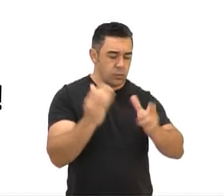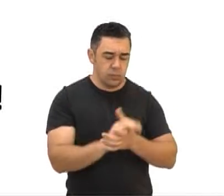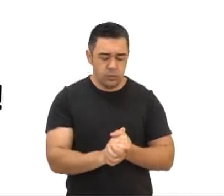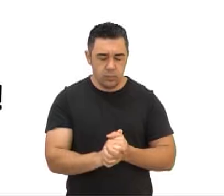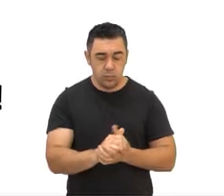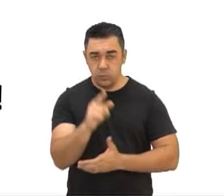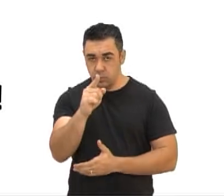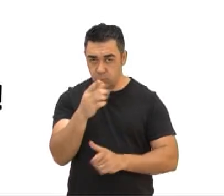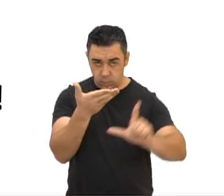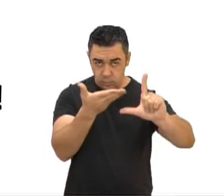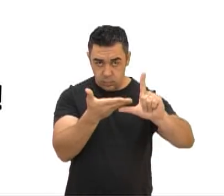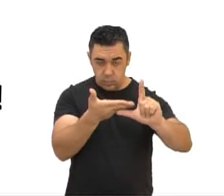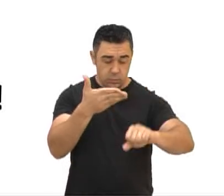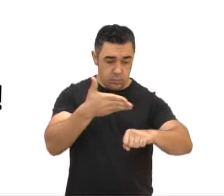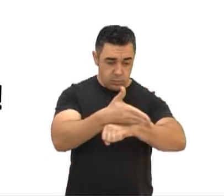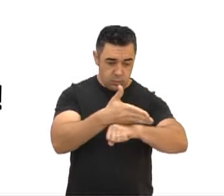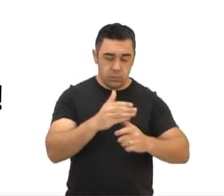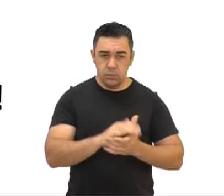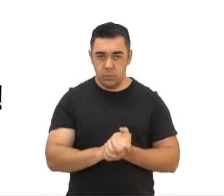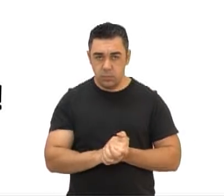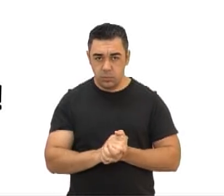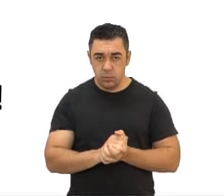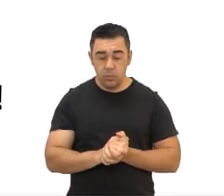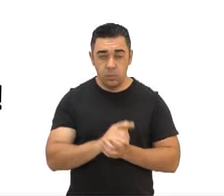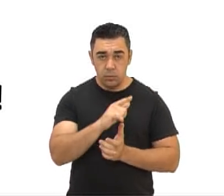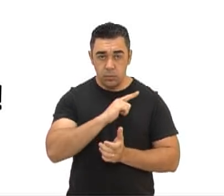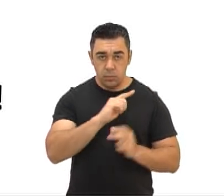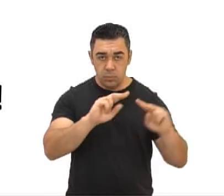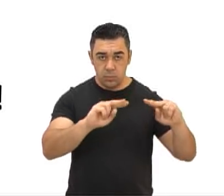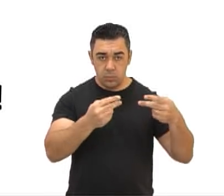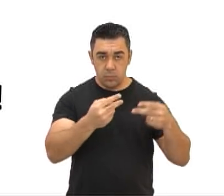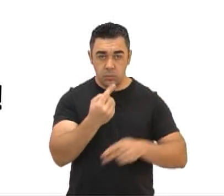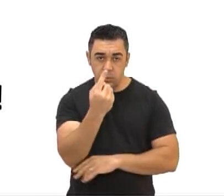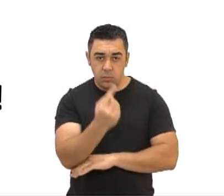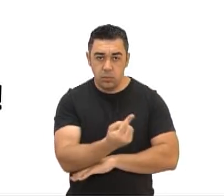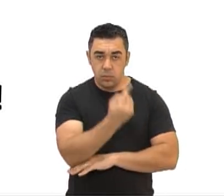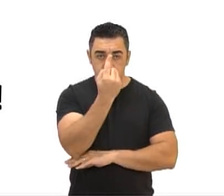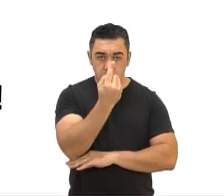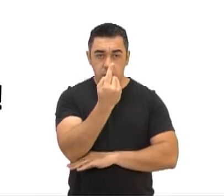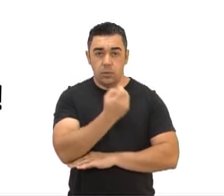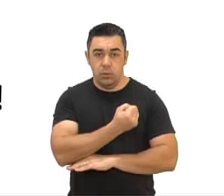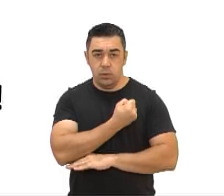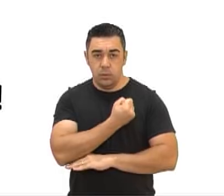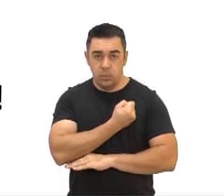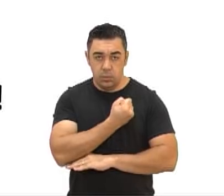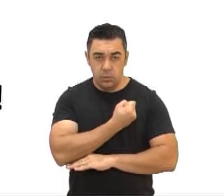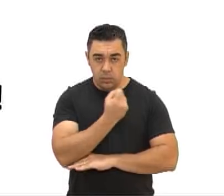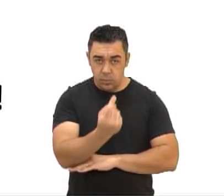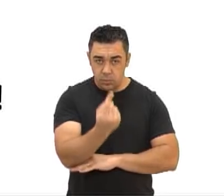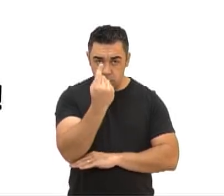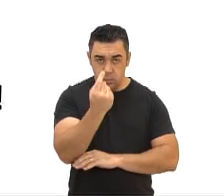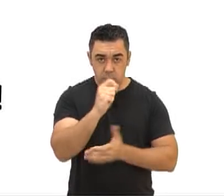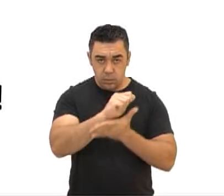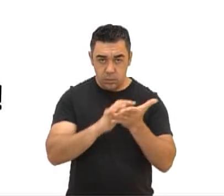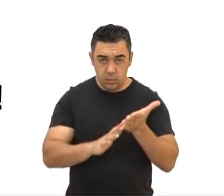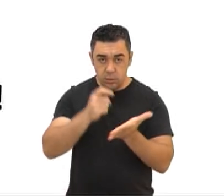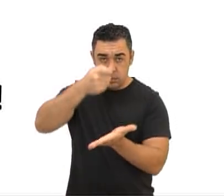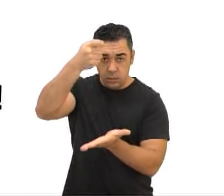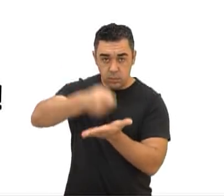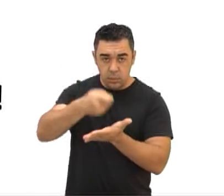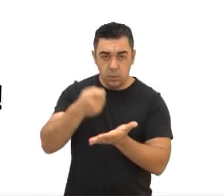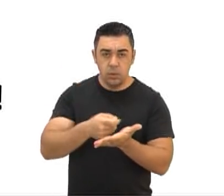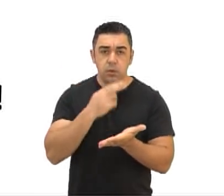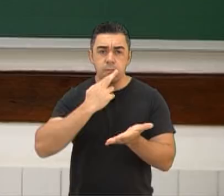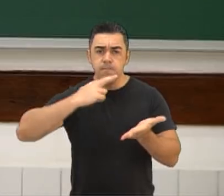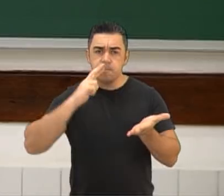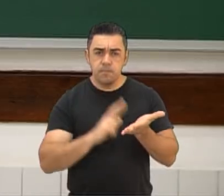Vocês vão entrar lá no aplicativo, vão acessar o link número 1, realizam a atividade obrigatória e